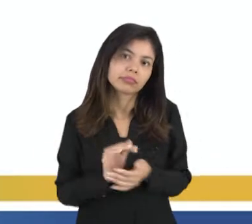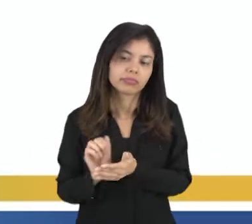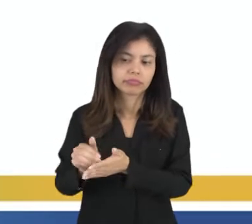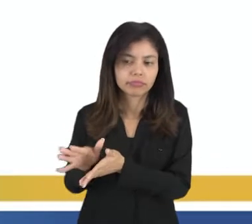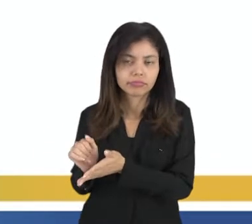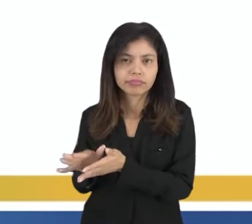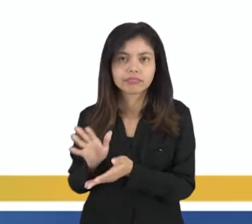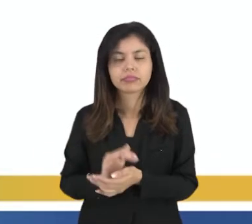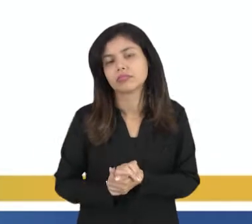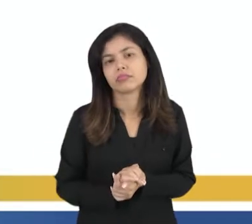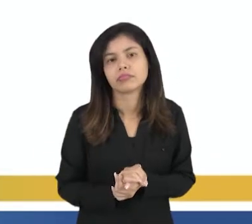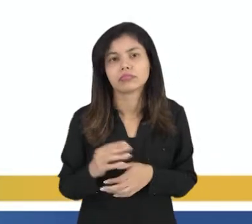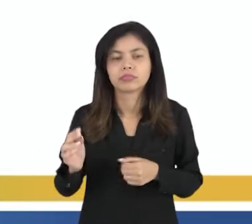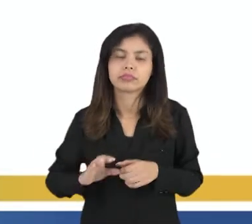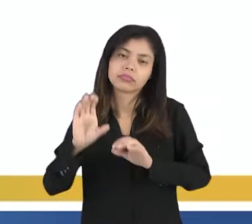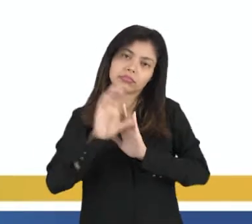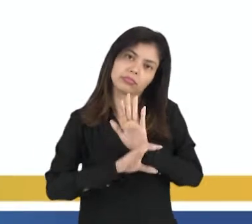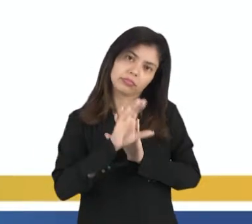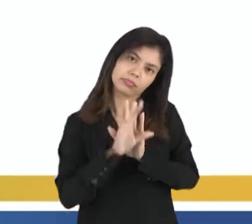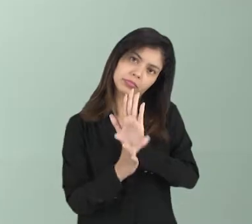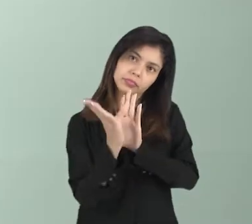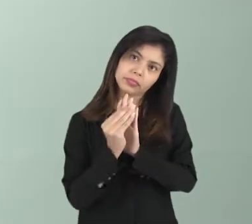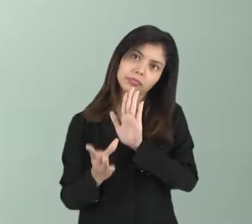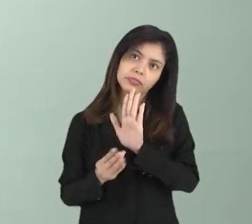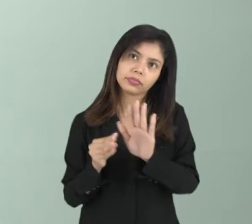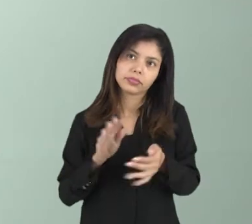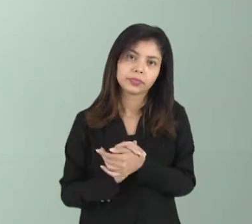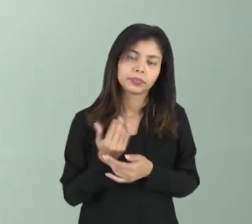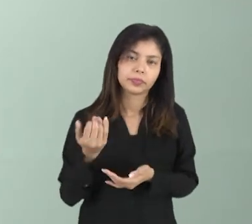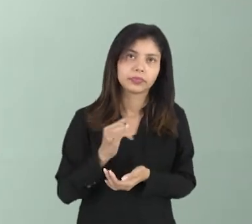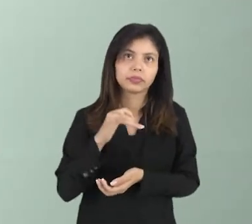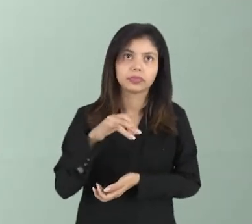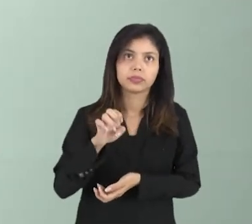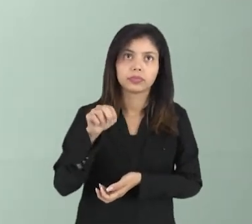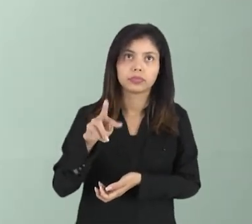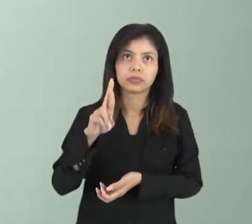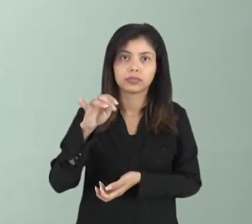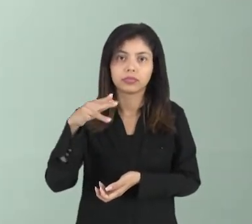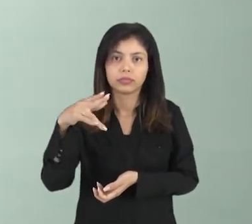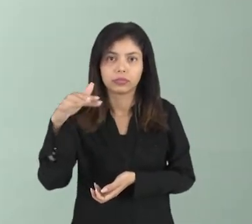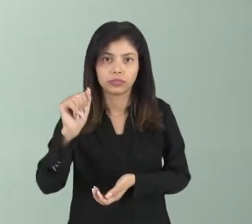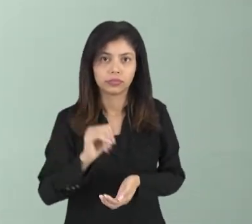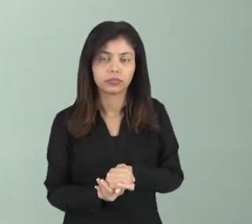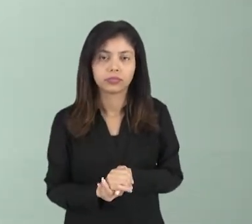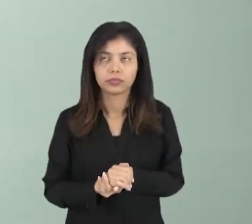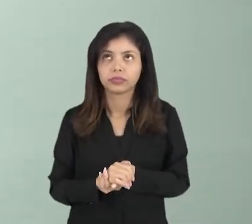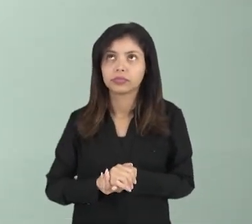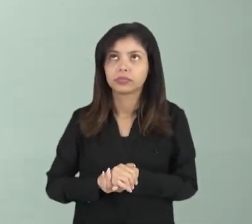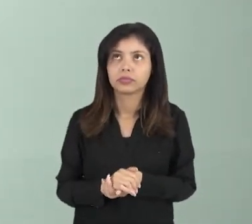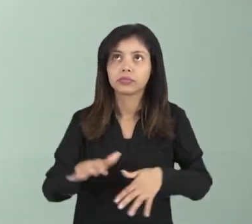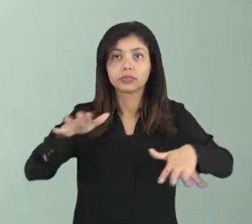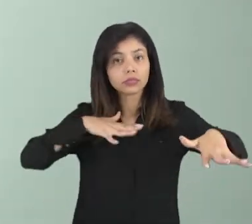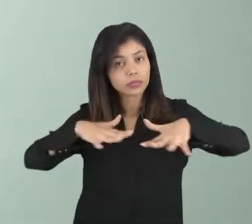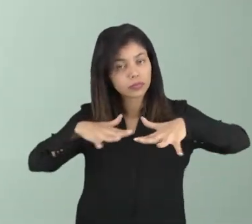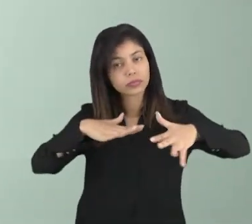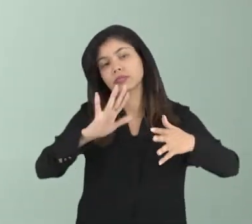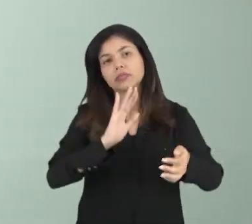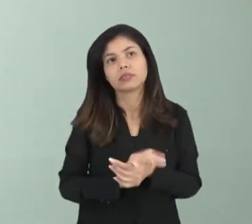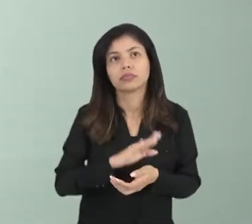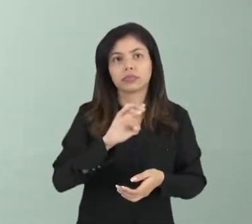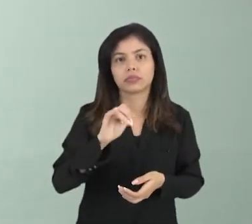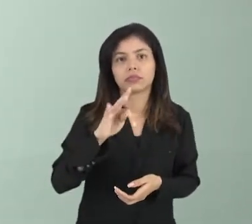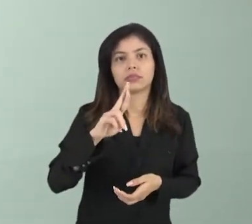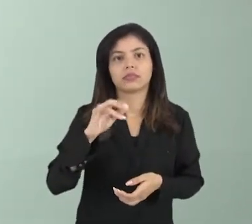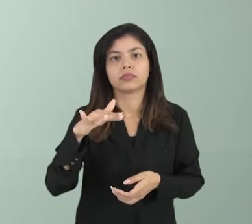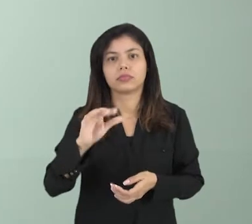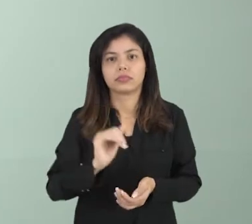é um conceito que está relacionado diretamente com a entropia, tá? A entropia de um movimento,